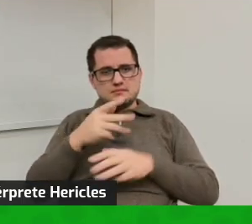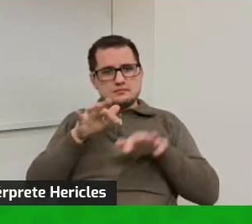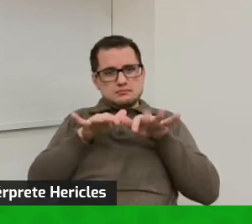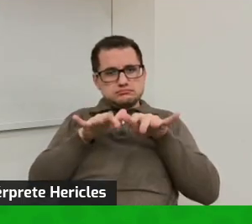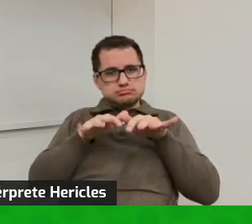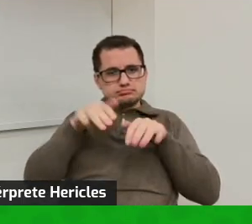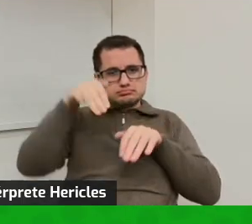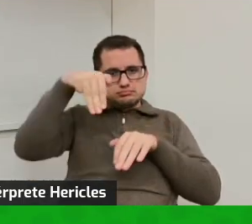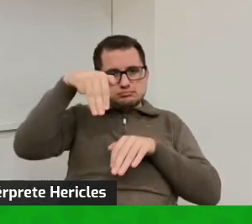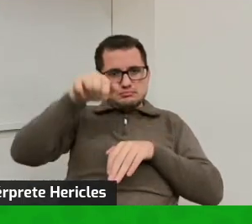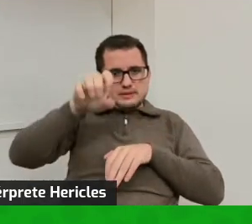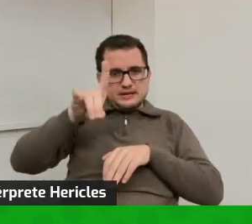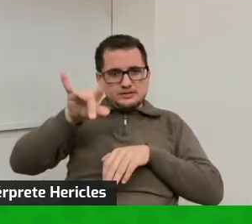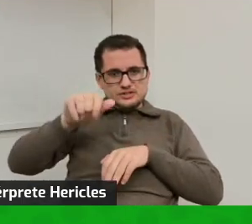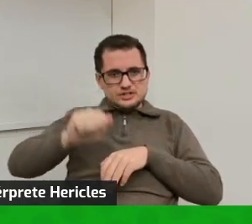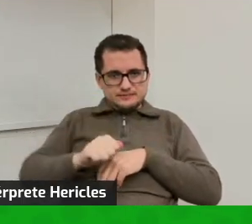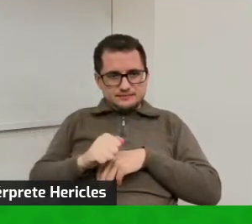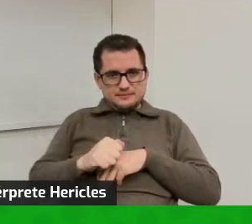Média.